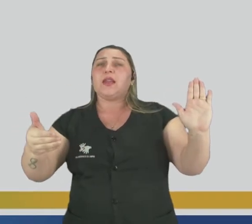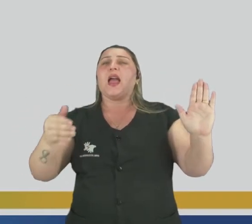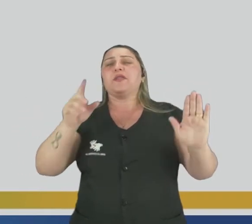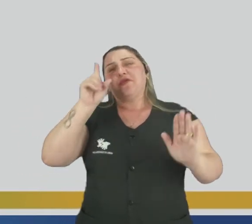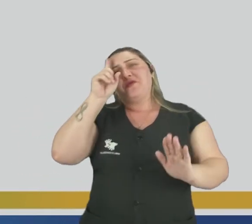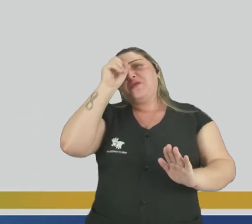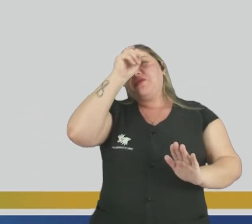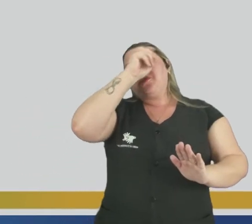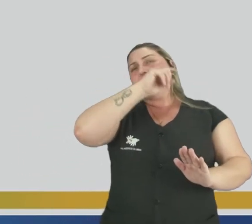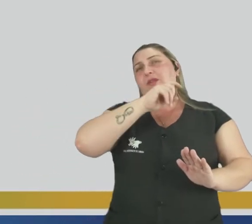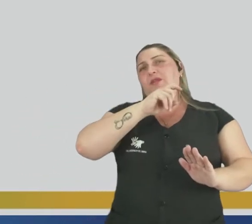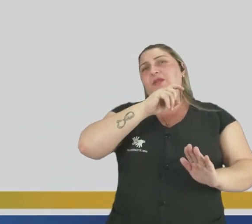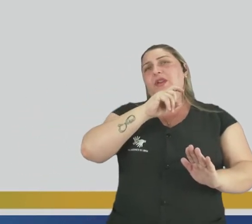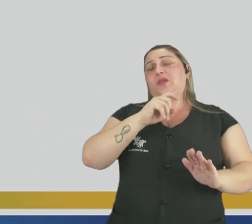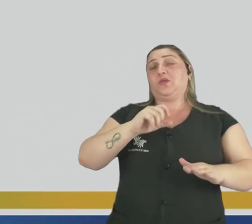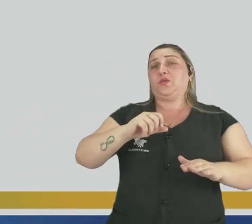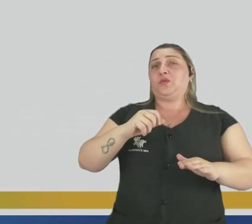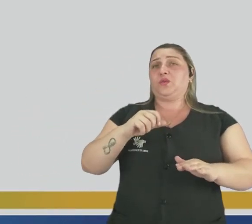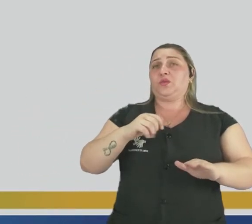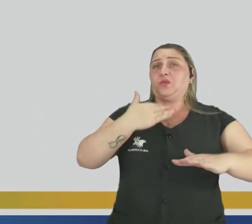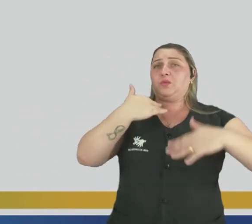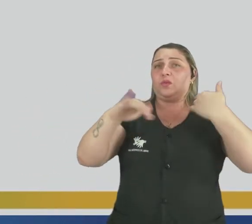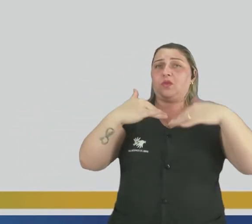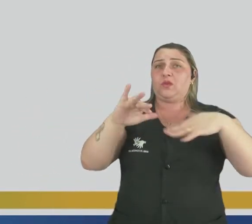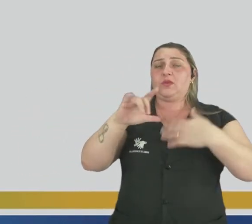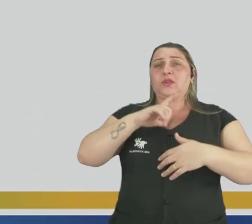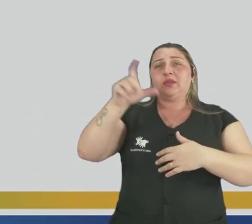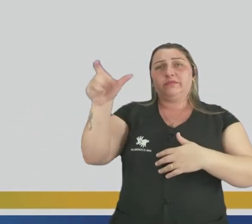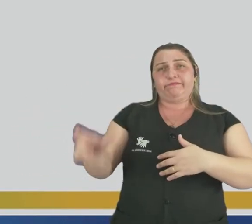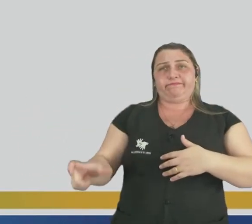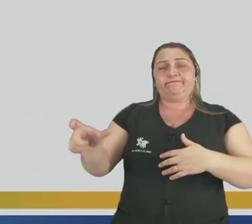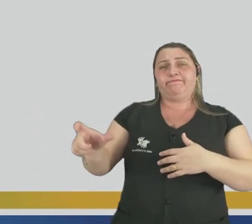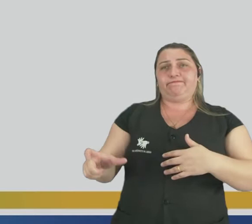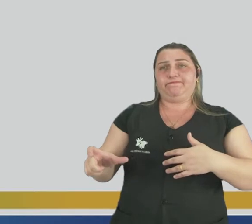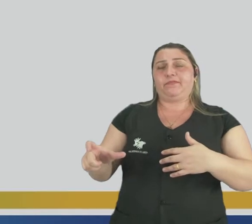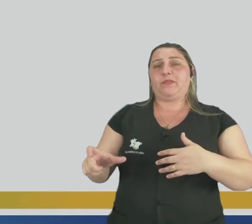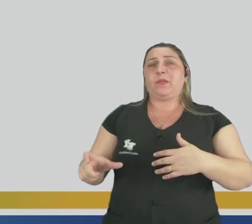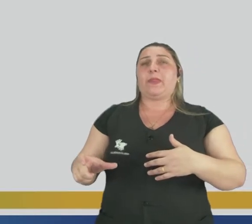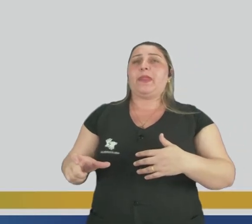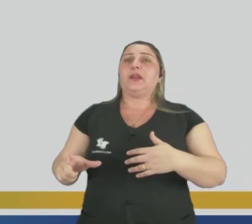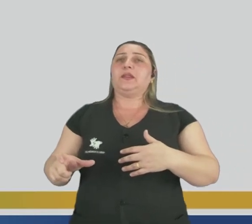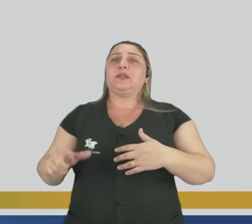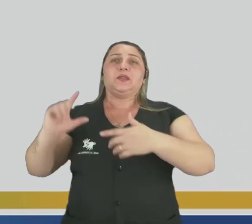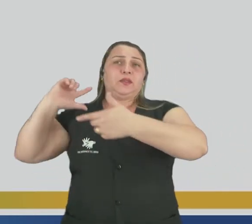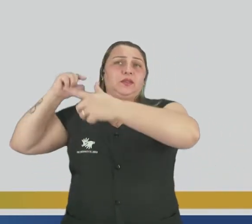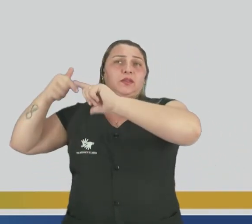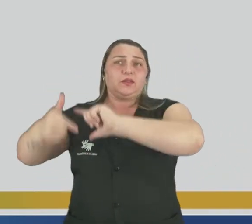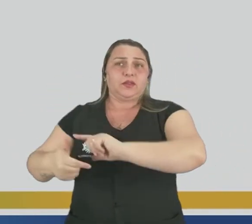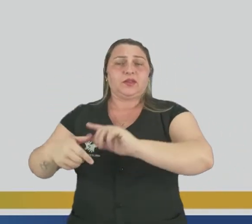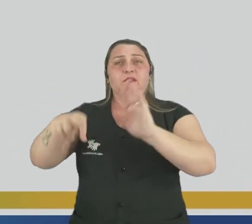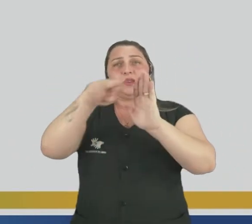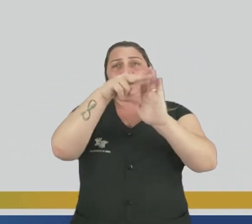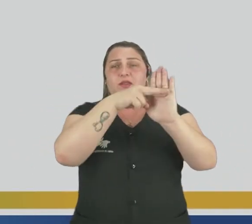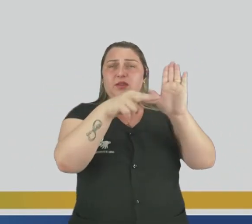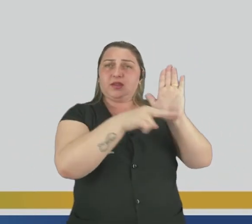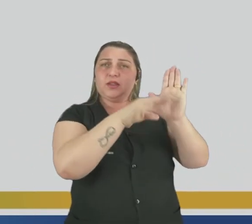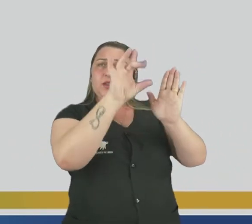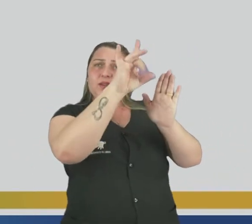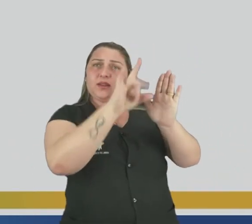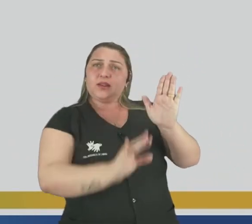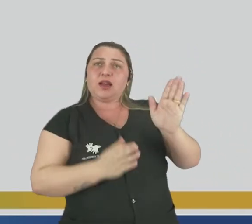de dificuldade dos movimentos executados pelos atletas. De acordo com os padrões ou critérios estabelecidos nas regras de